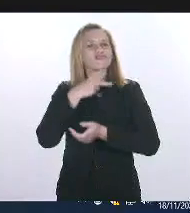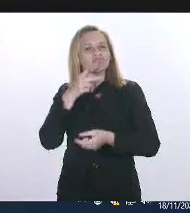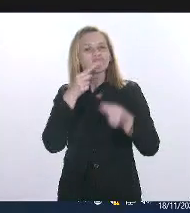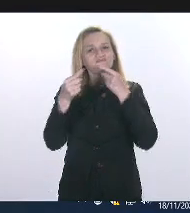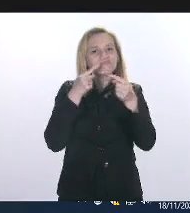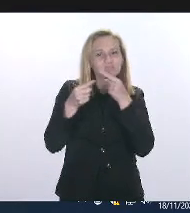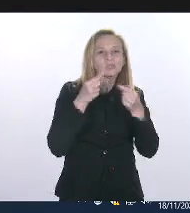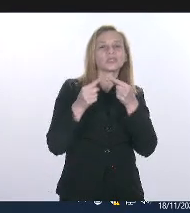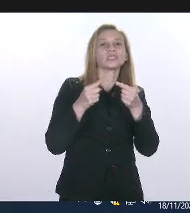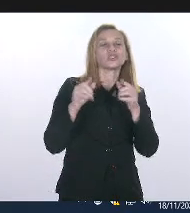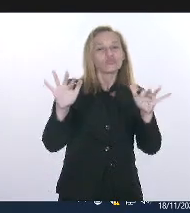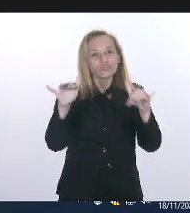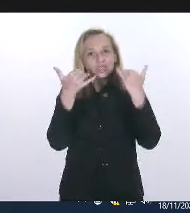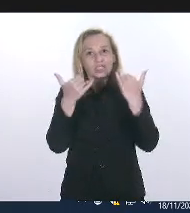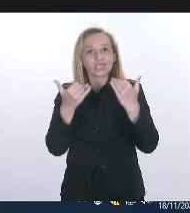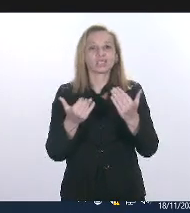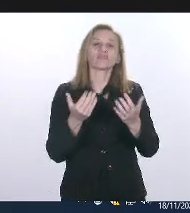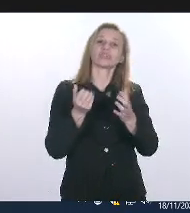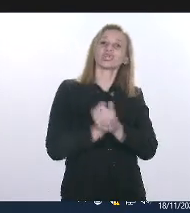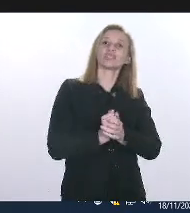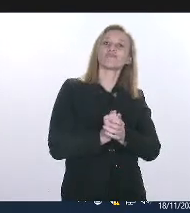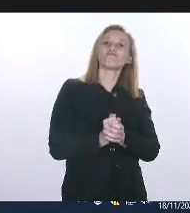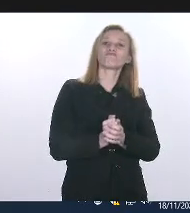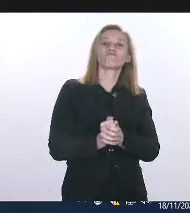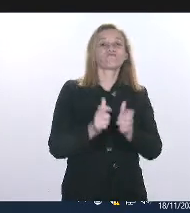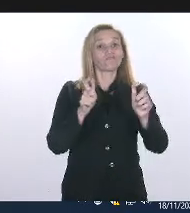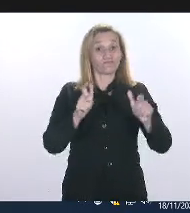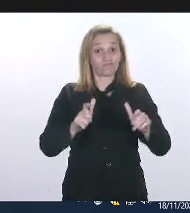discussão e chamar a atenção desse parlamento